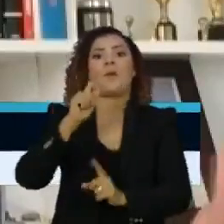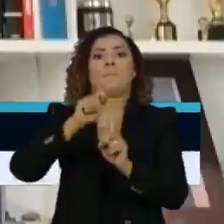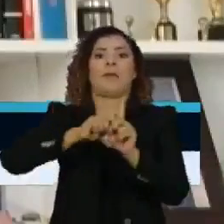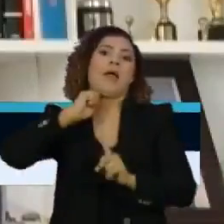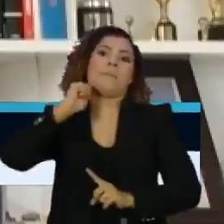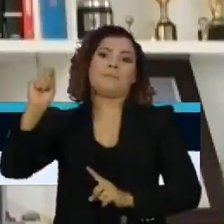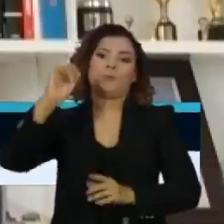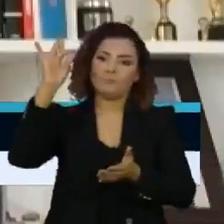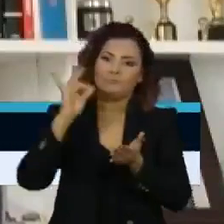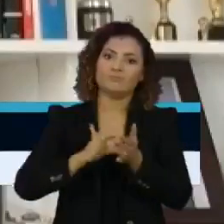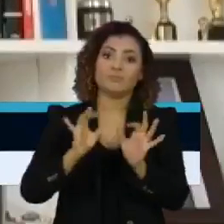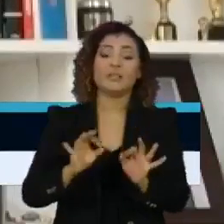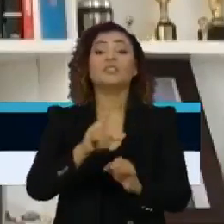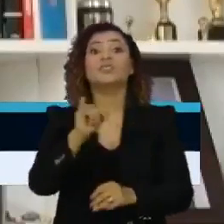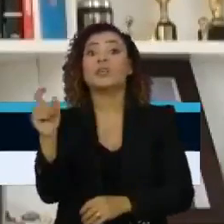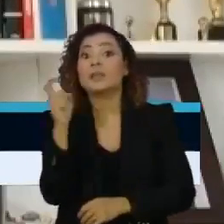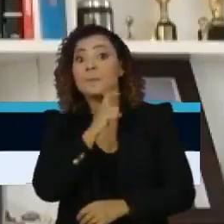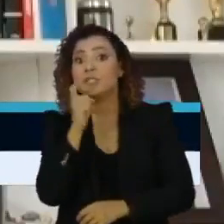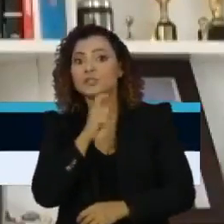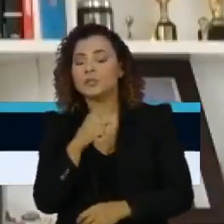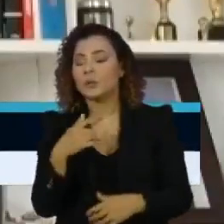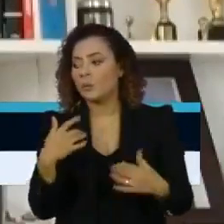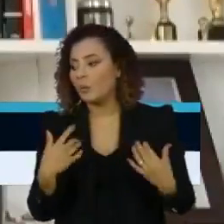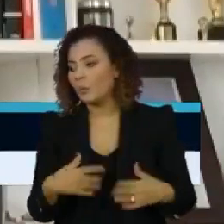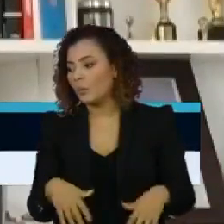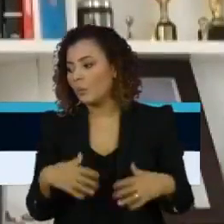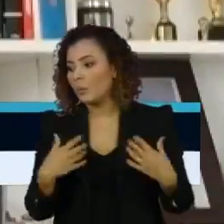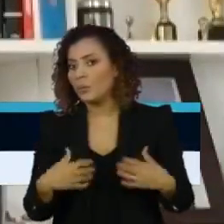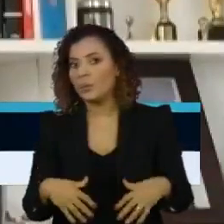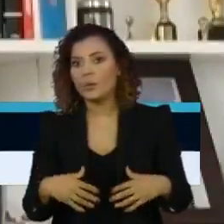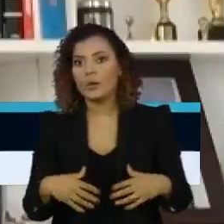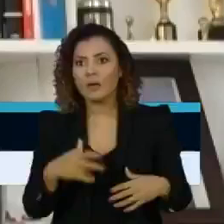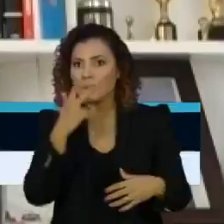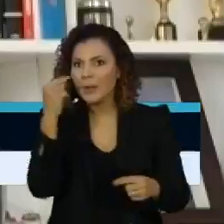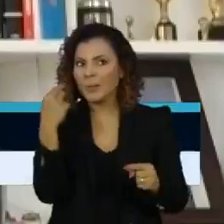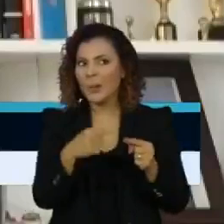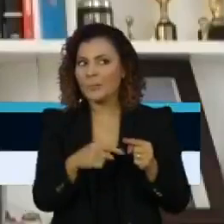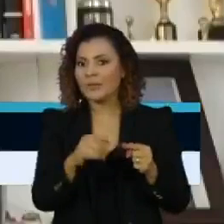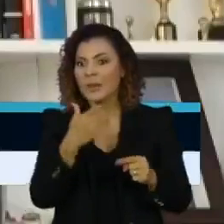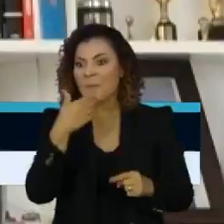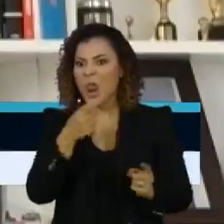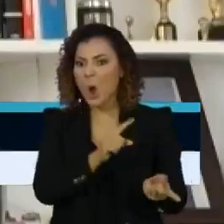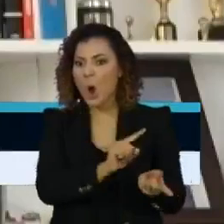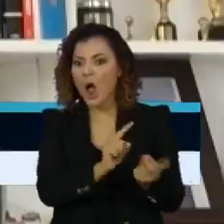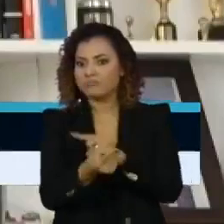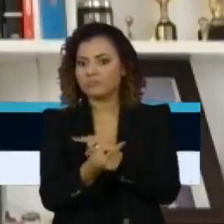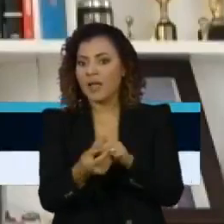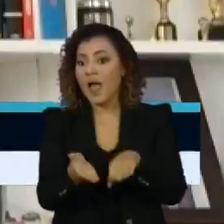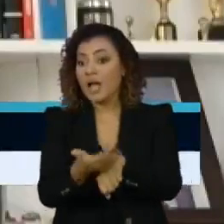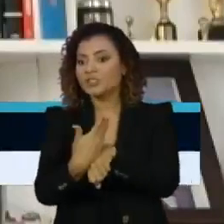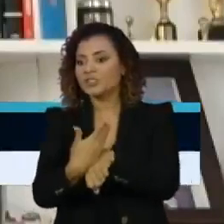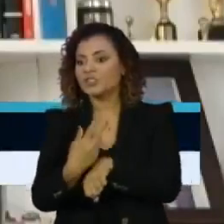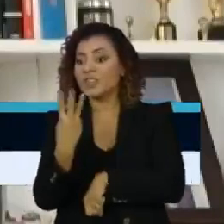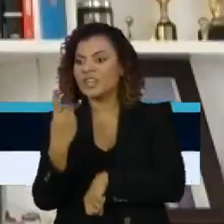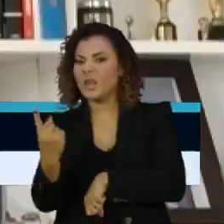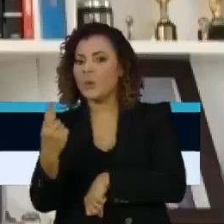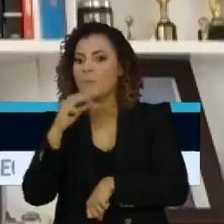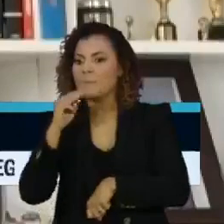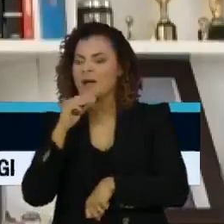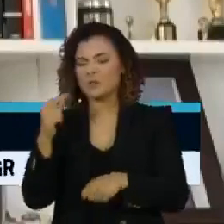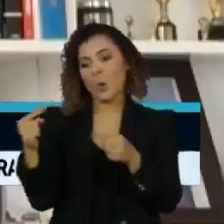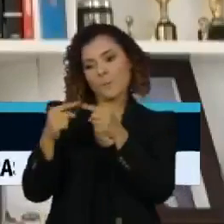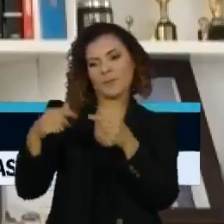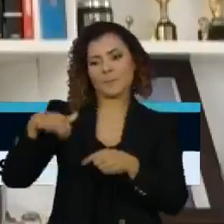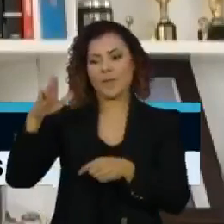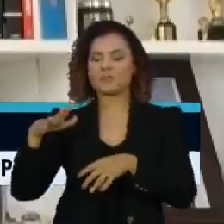dia 1º de abril é o dia da mentira. Eles não acharam que ficaria bem usar esta data como a